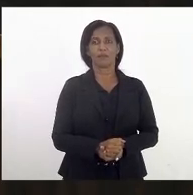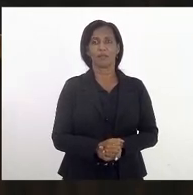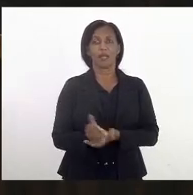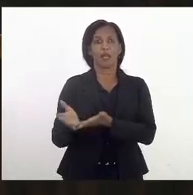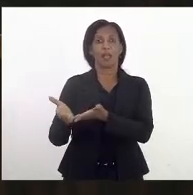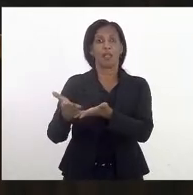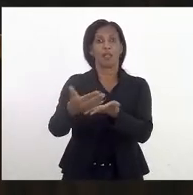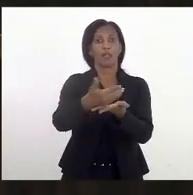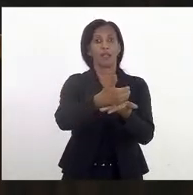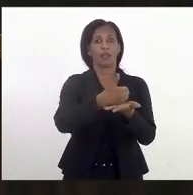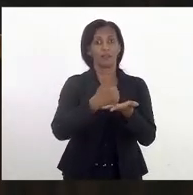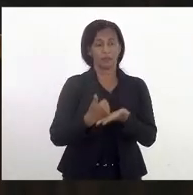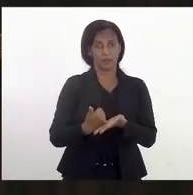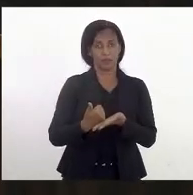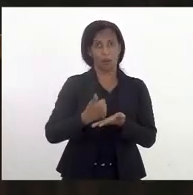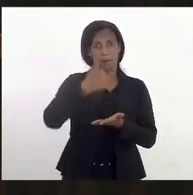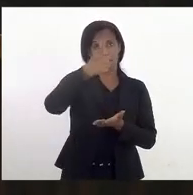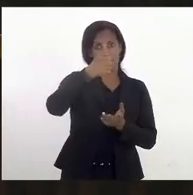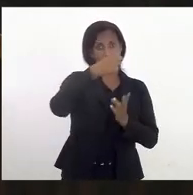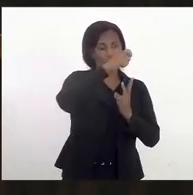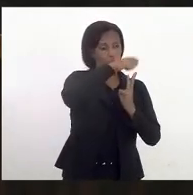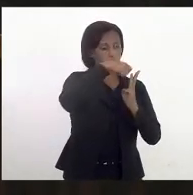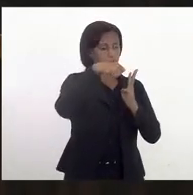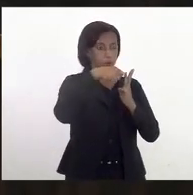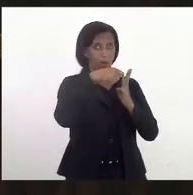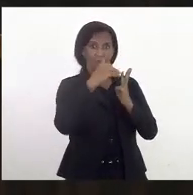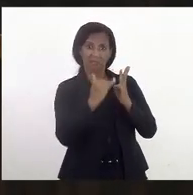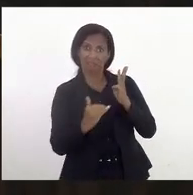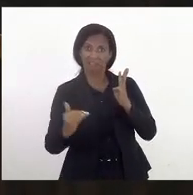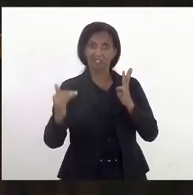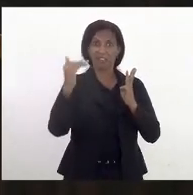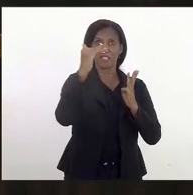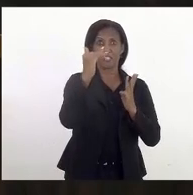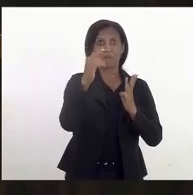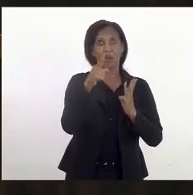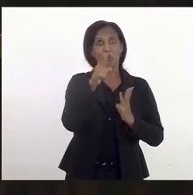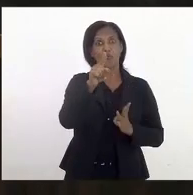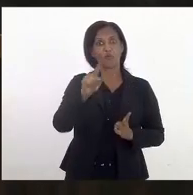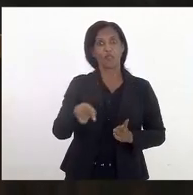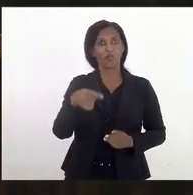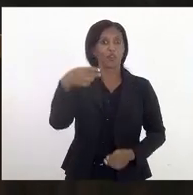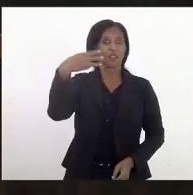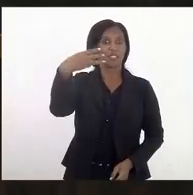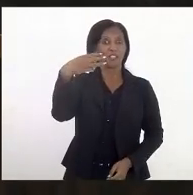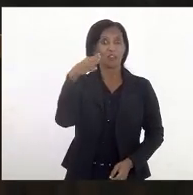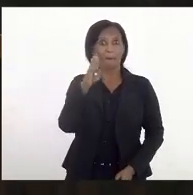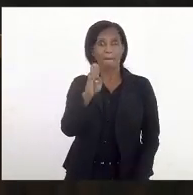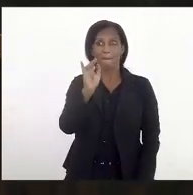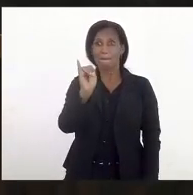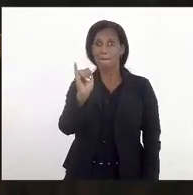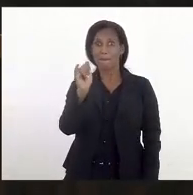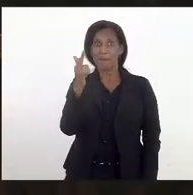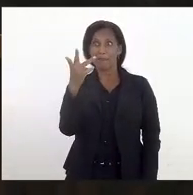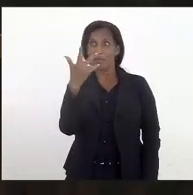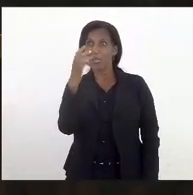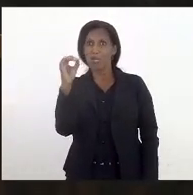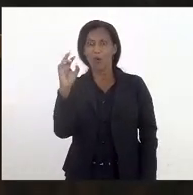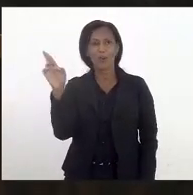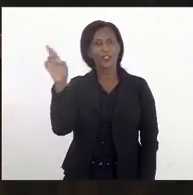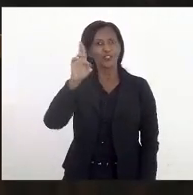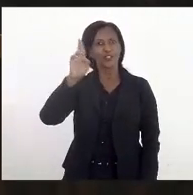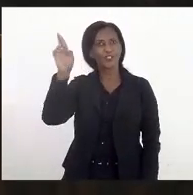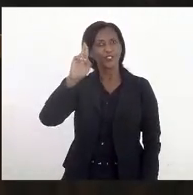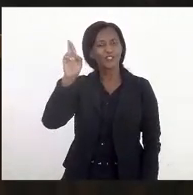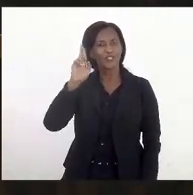arrecadação no primeiro trimestre veio acima do esperado 1,3 bilhões de reais e participação especial